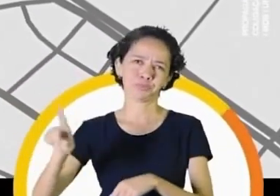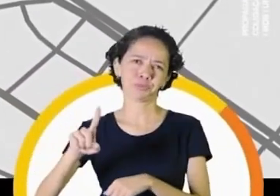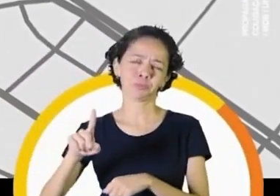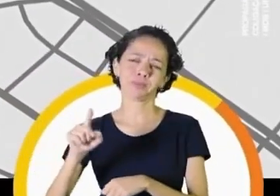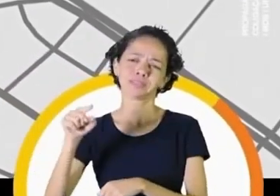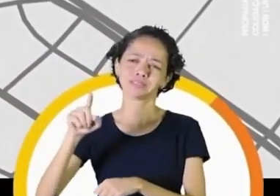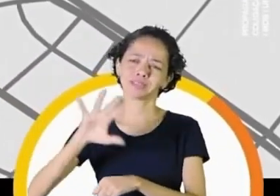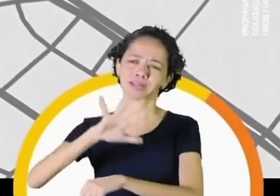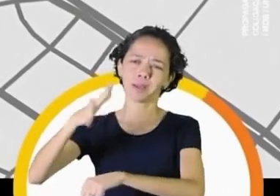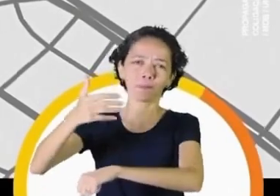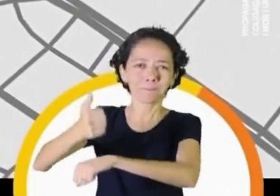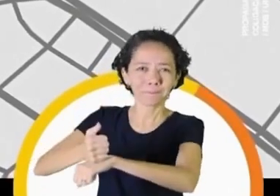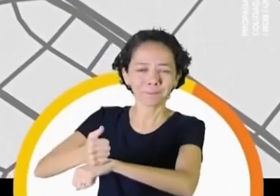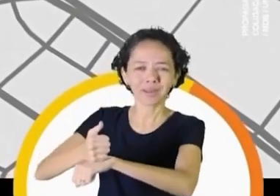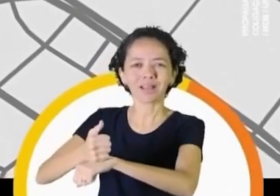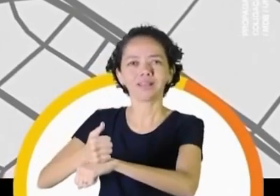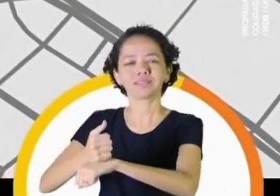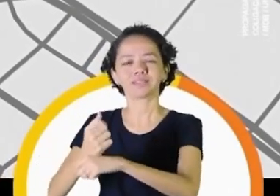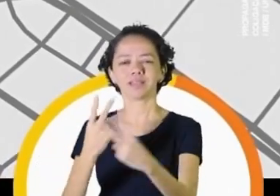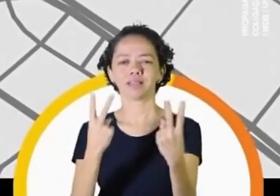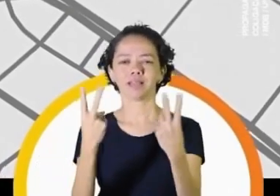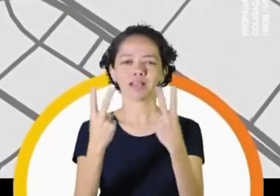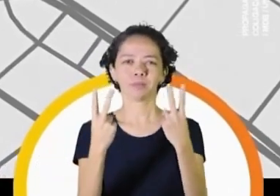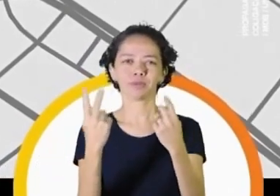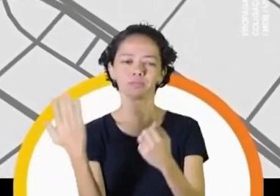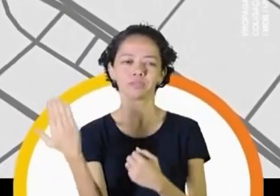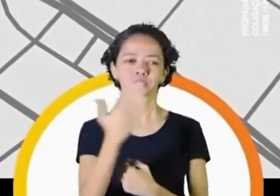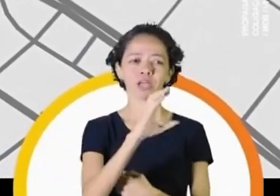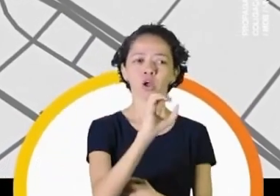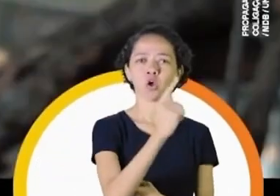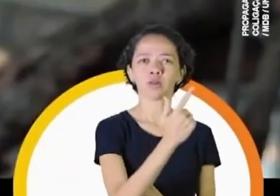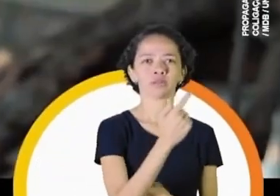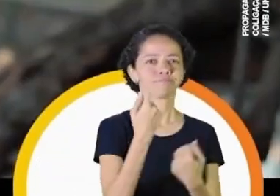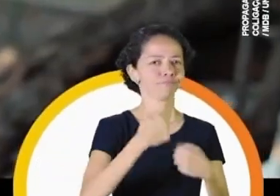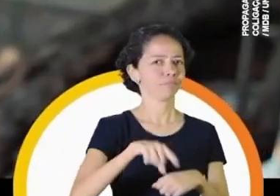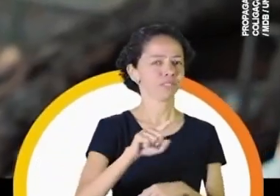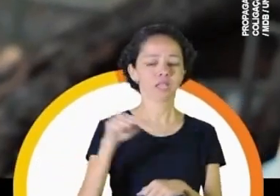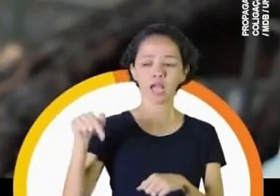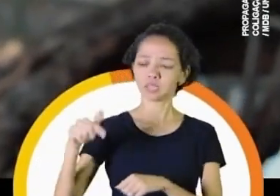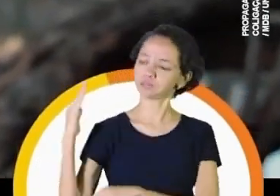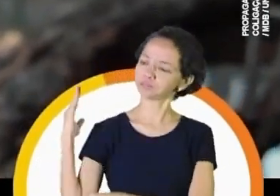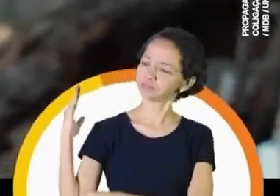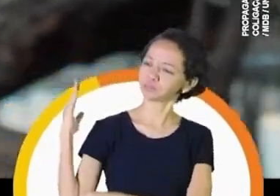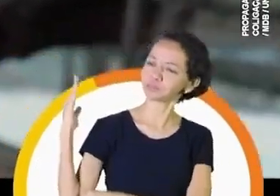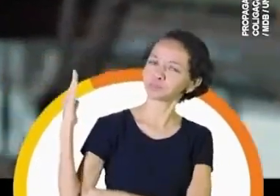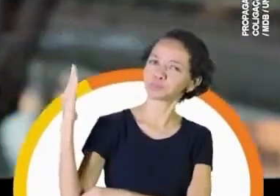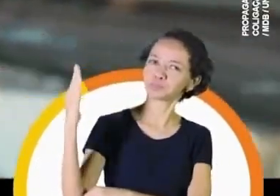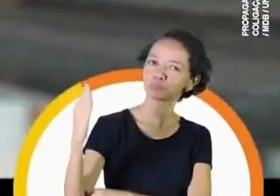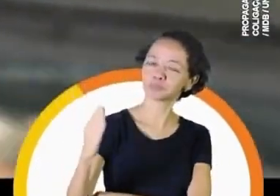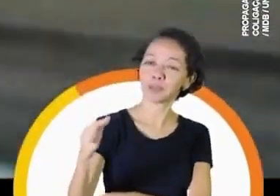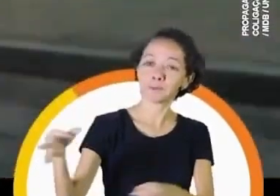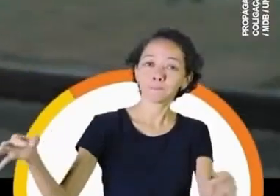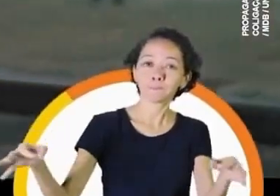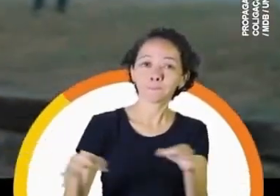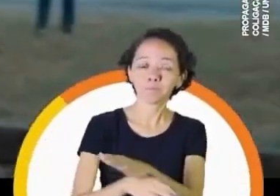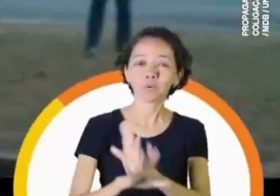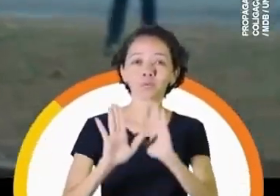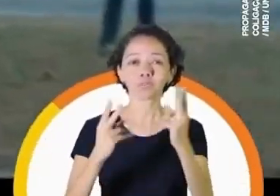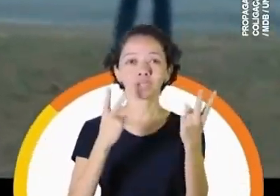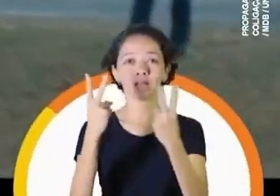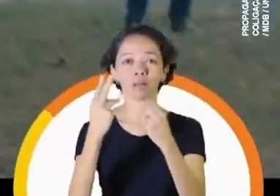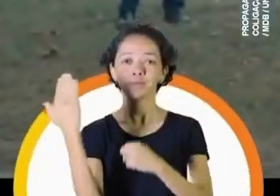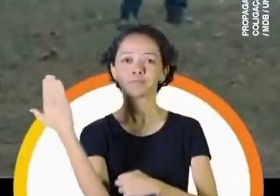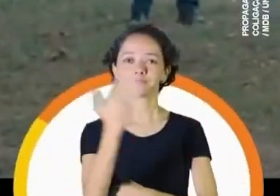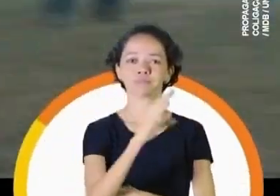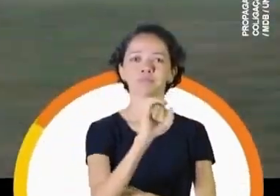vai precisar ir até a Praça do Entroncamento para pegar a Gaminon no sentido Olinda. É só seguir direto pela Rua Amélia, atravessa o pontilhão e pega